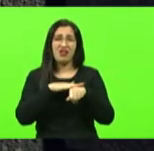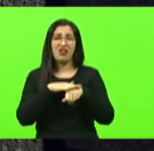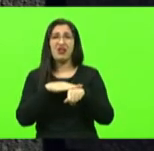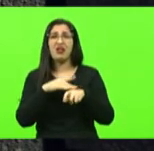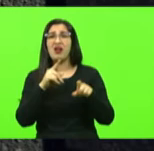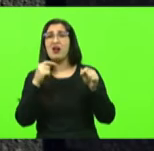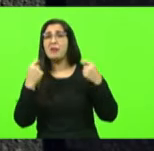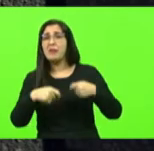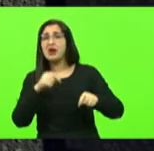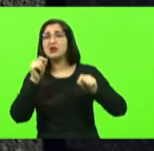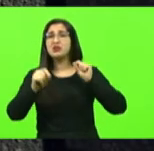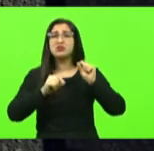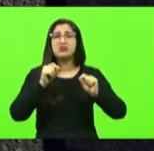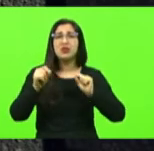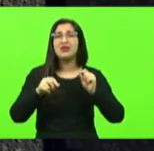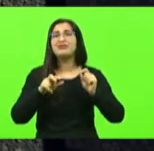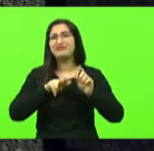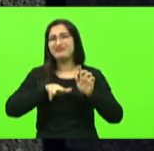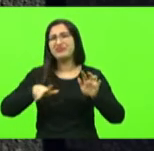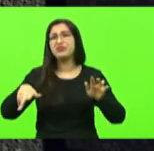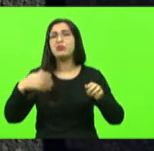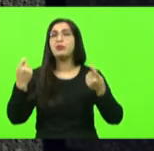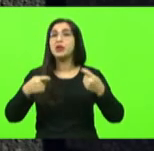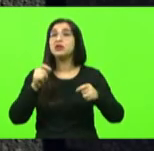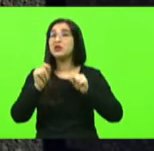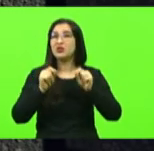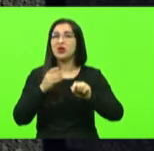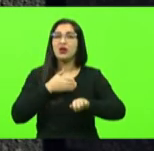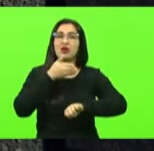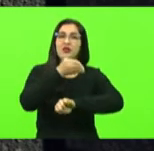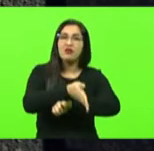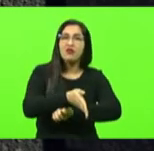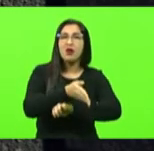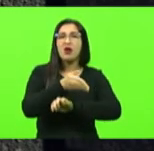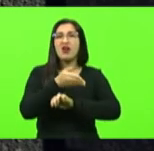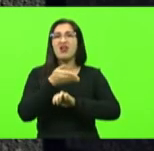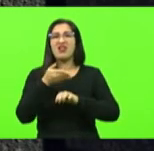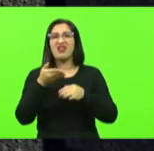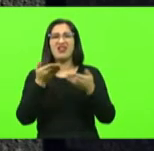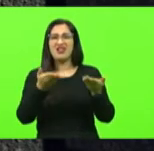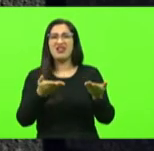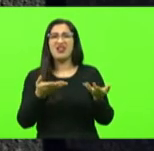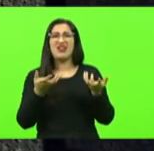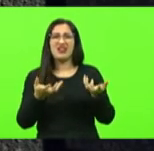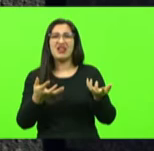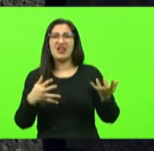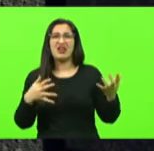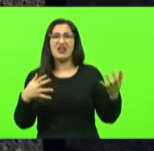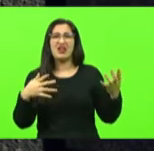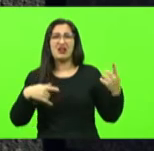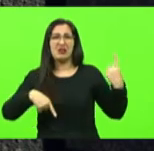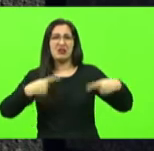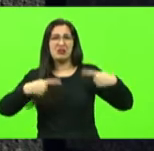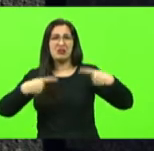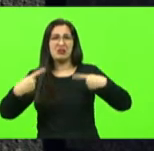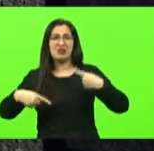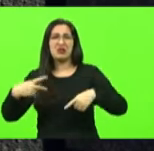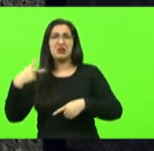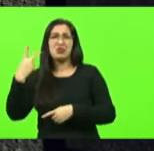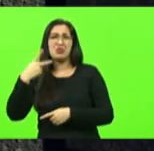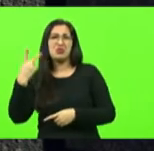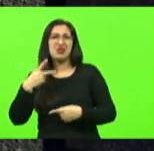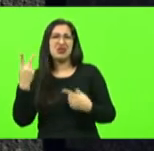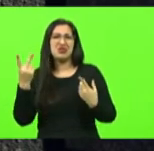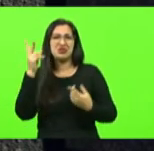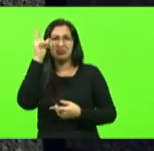precisam fazer é ir na região, criar conflito, vizinho contra vizinho, político, prefeito contra o